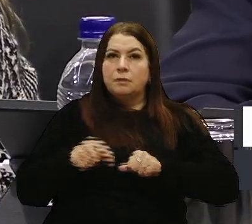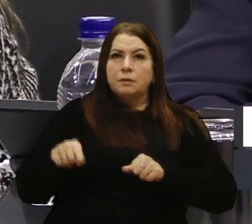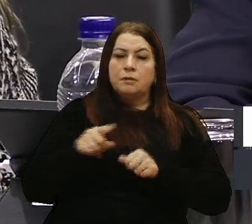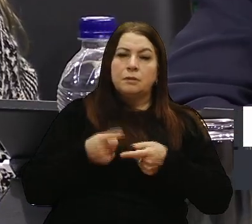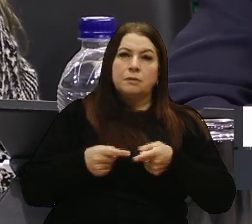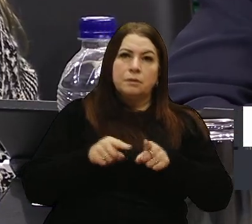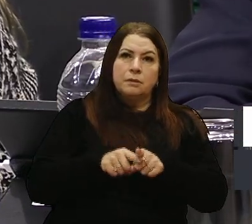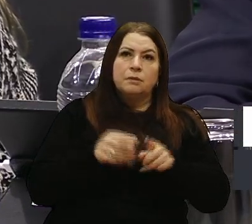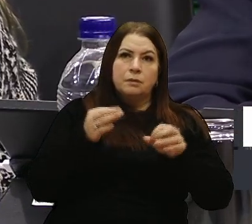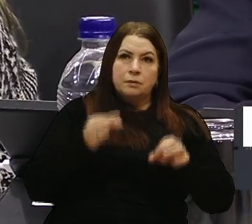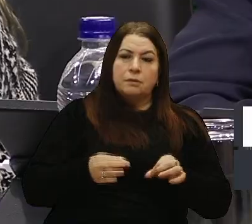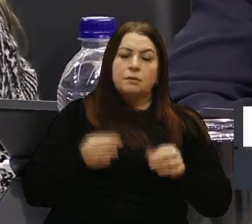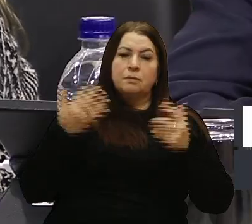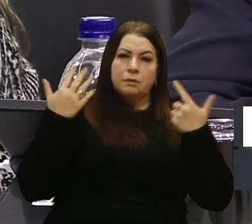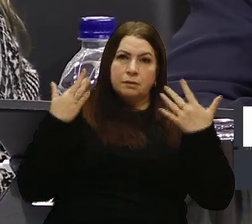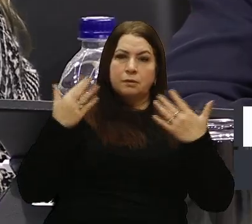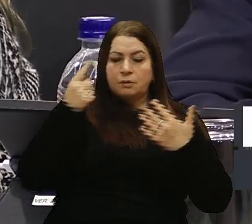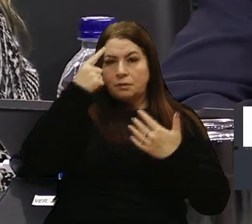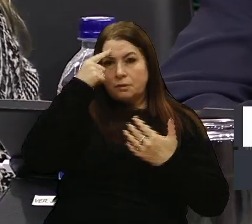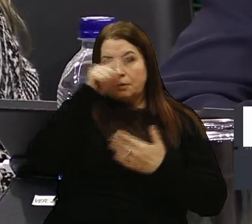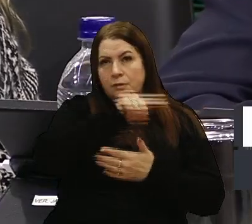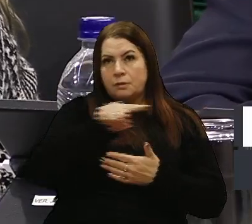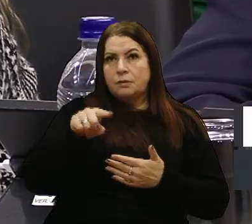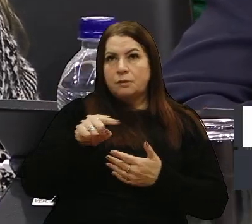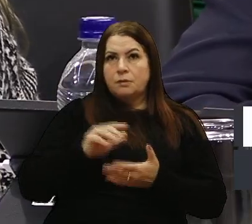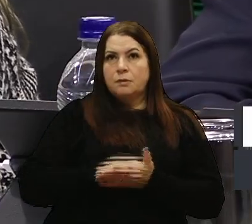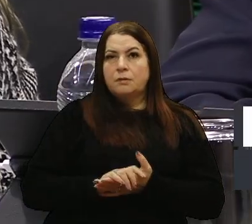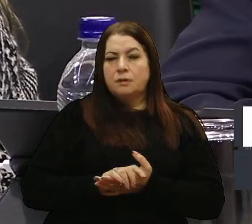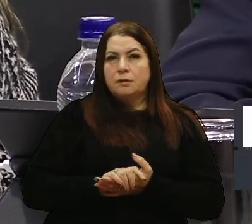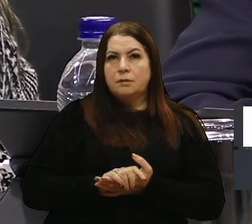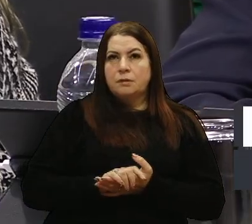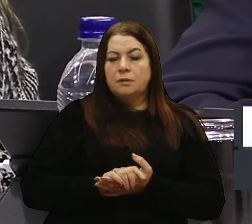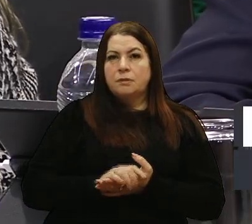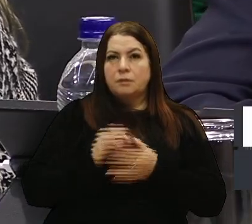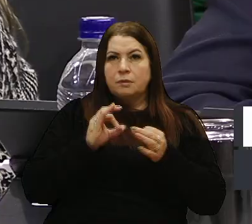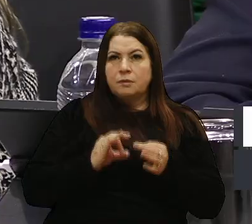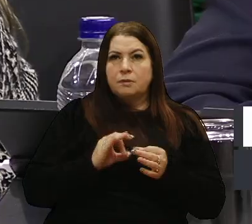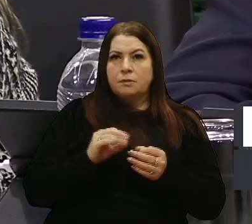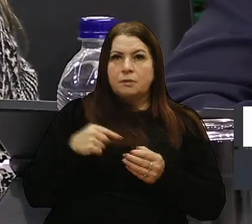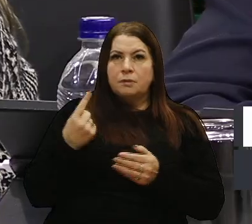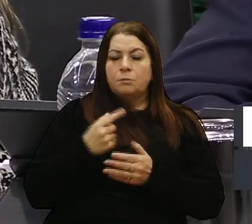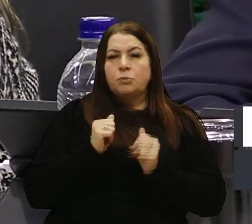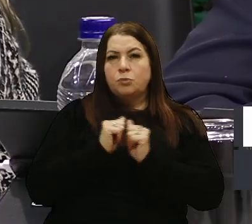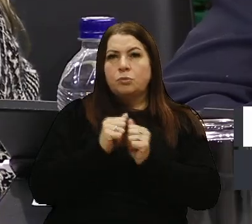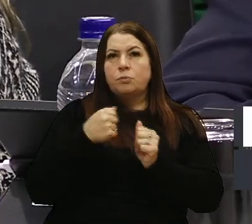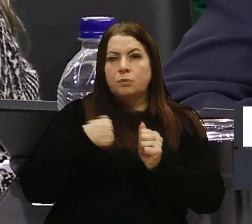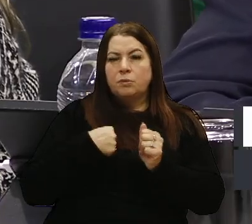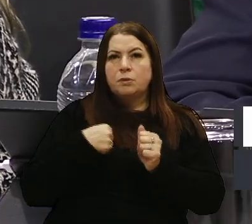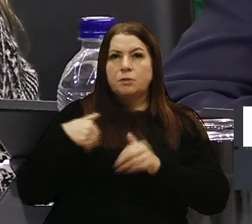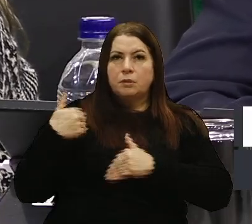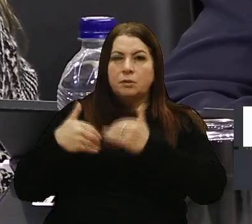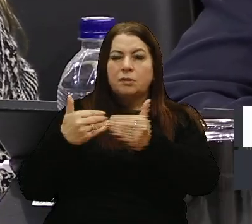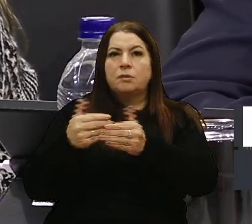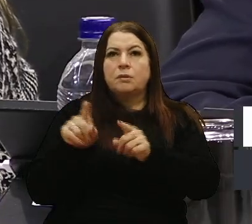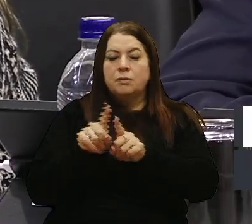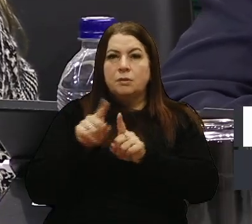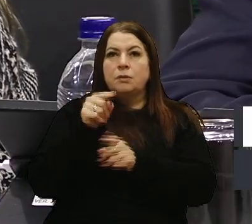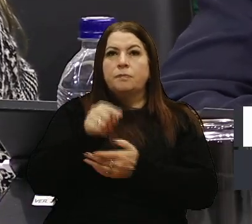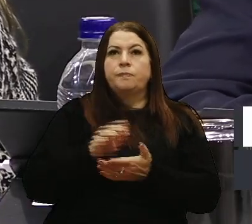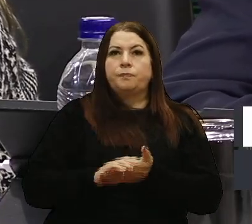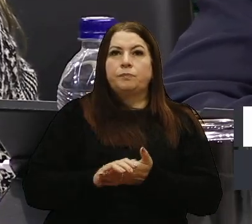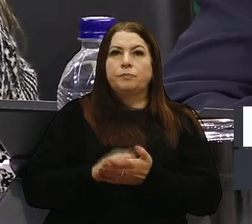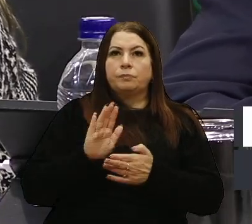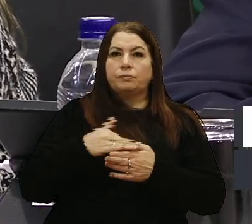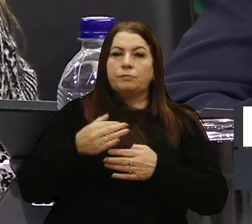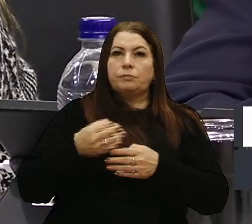parceiro, com certeza. Parabéns pela iniciativa. Contem, com certeza, sempre comigo nessa caminhada para que a gente dê